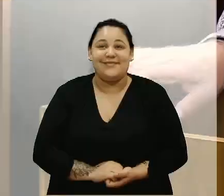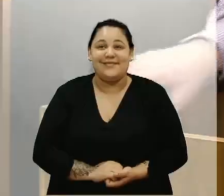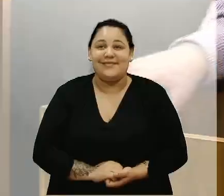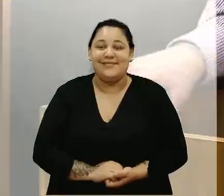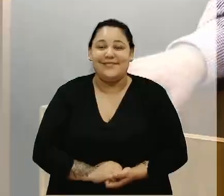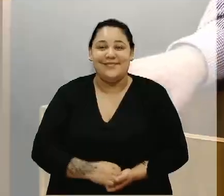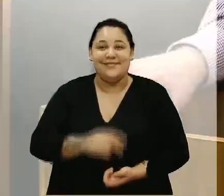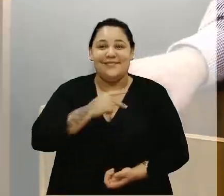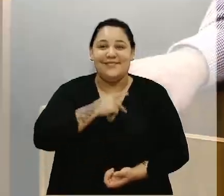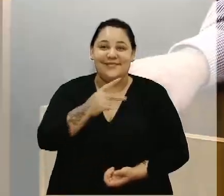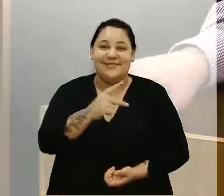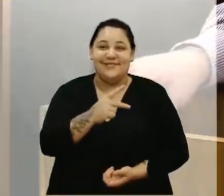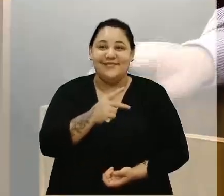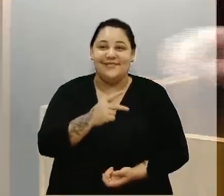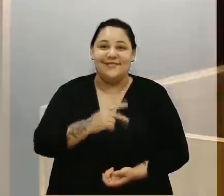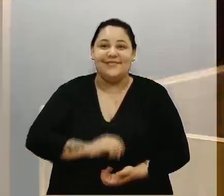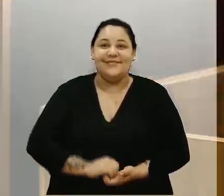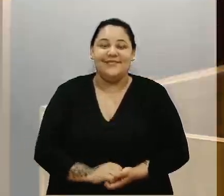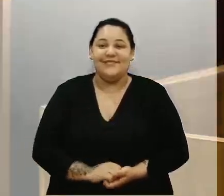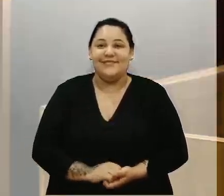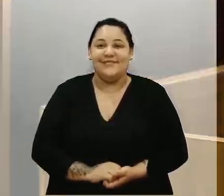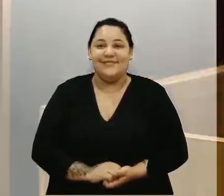Senhora presidente,